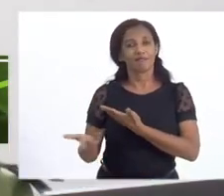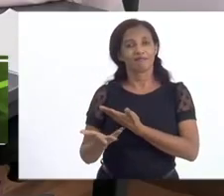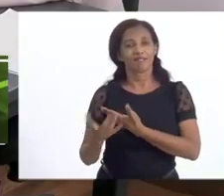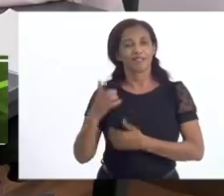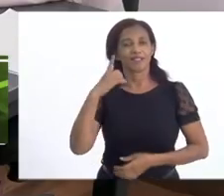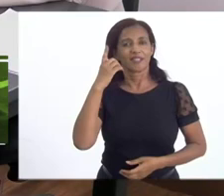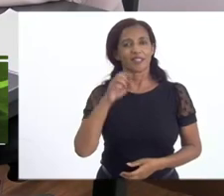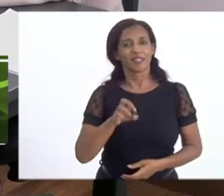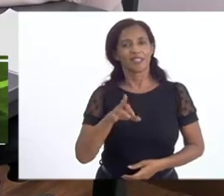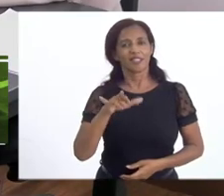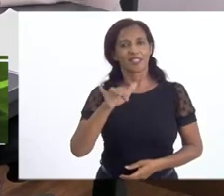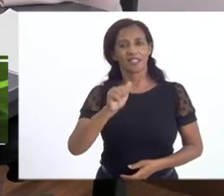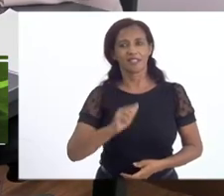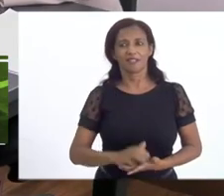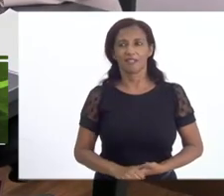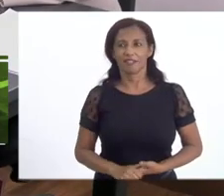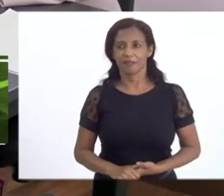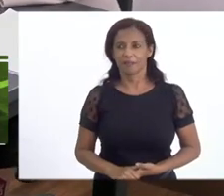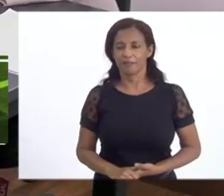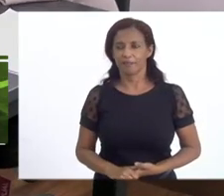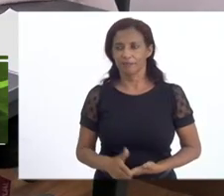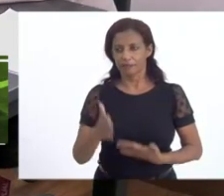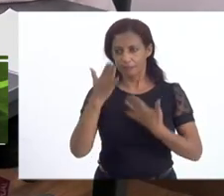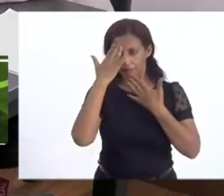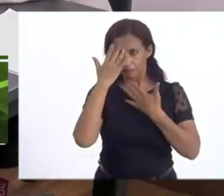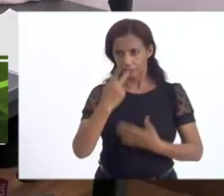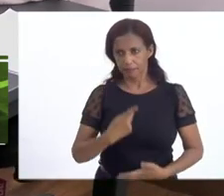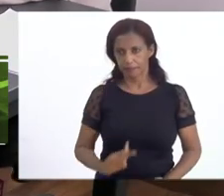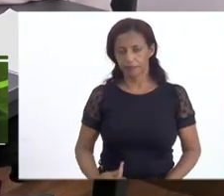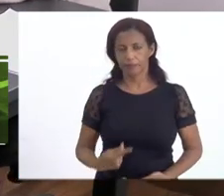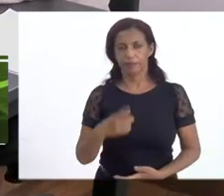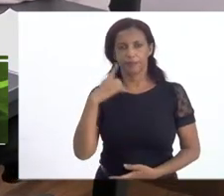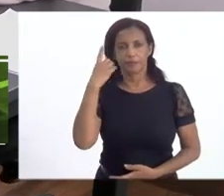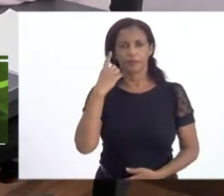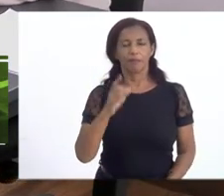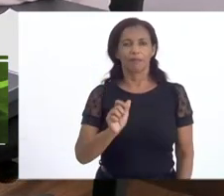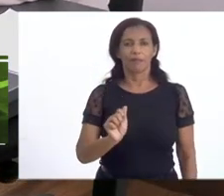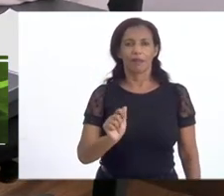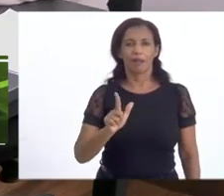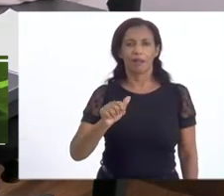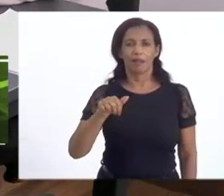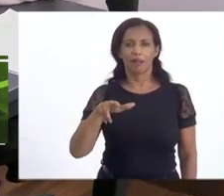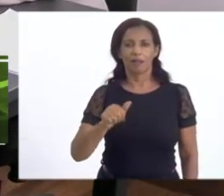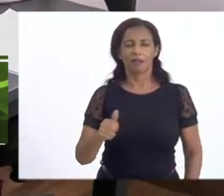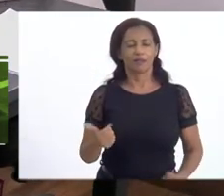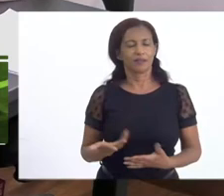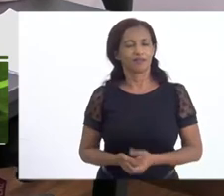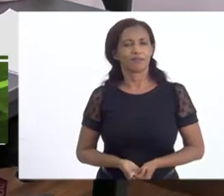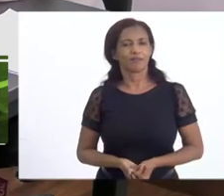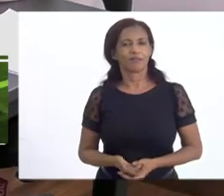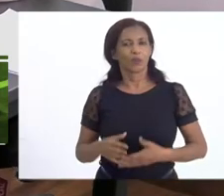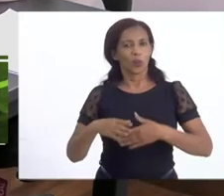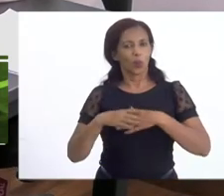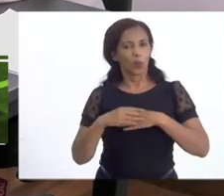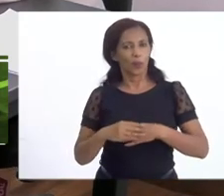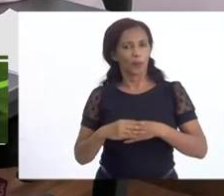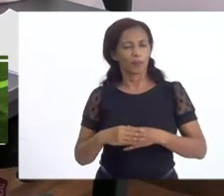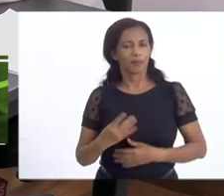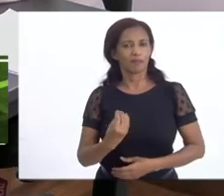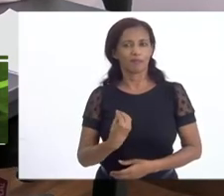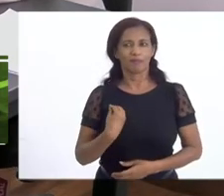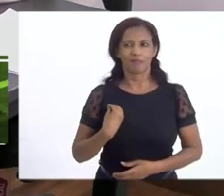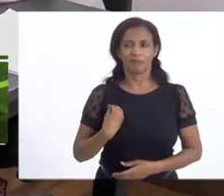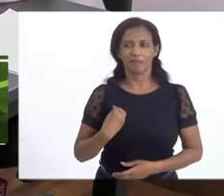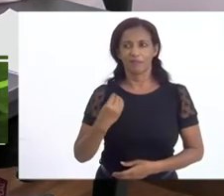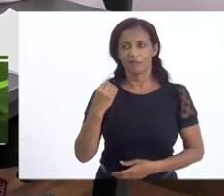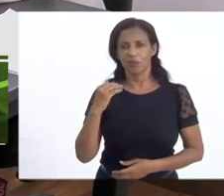nobre deputada Célia Jordão. Obrigada, presidente. Deputada Alana, saudar e agradecer a presença